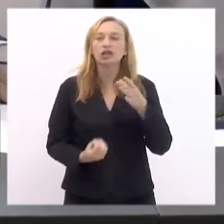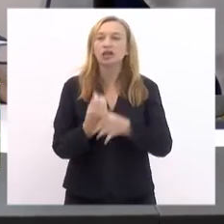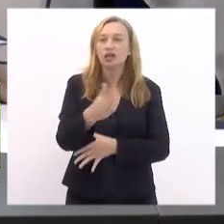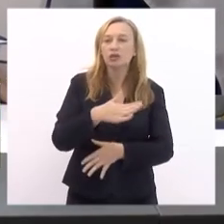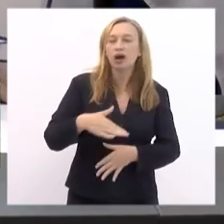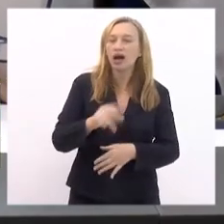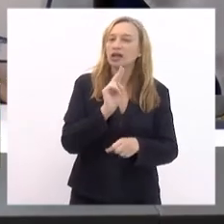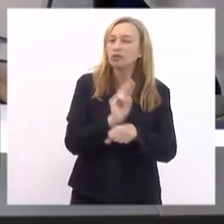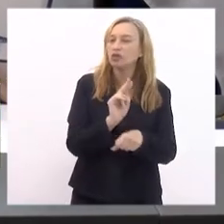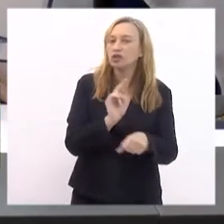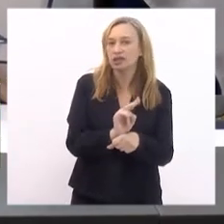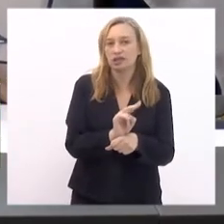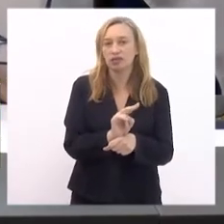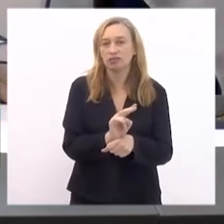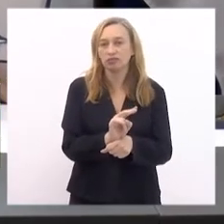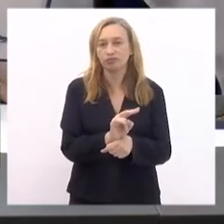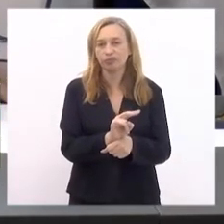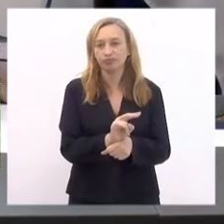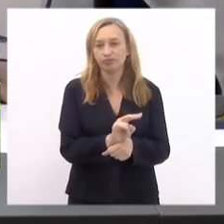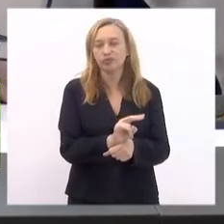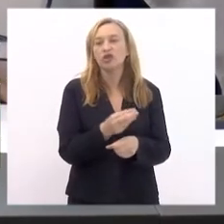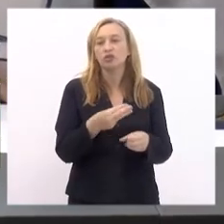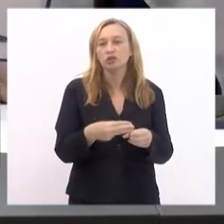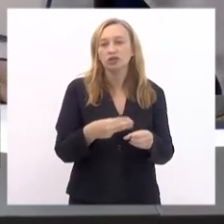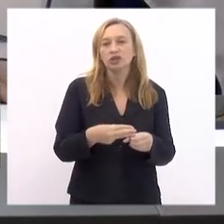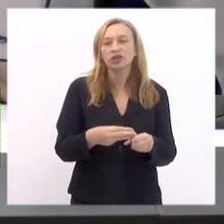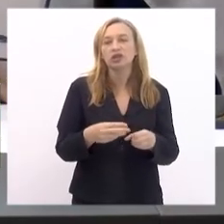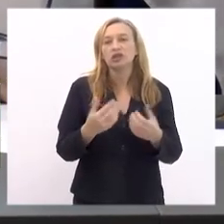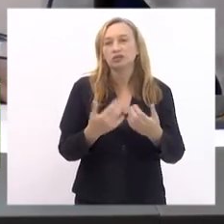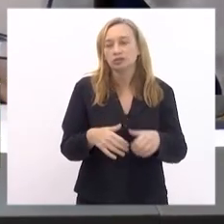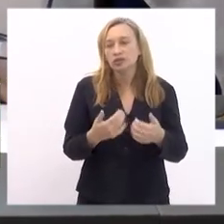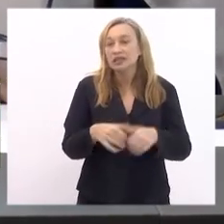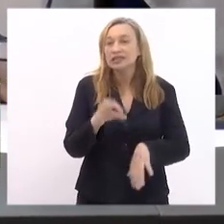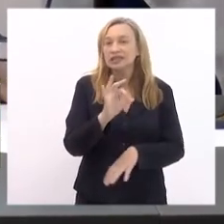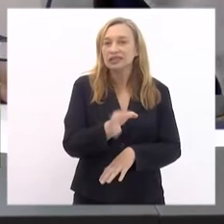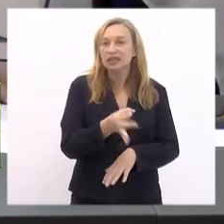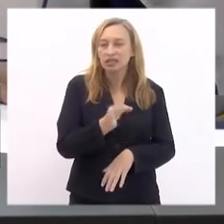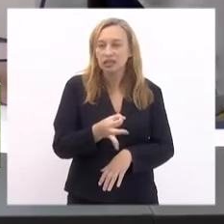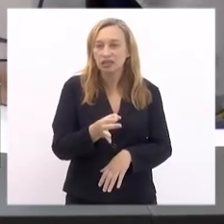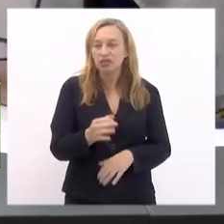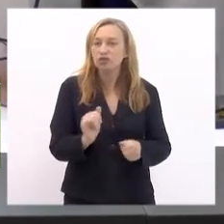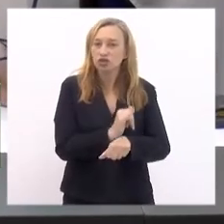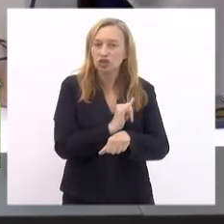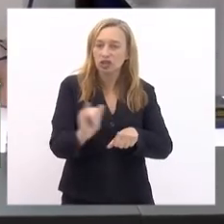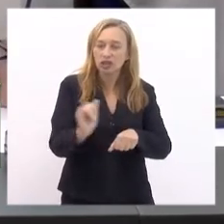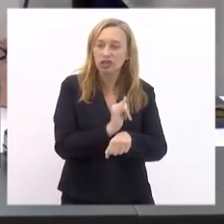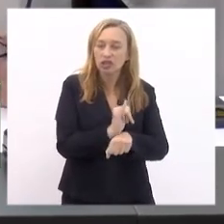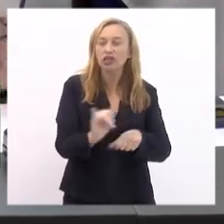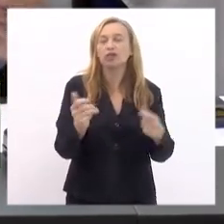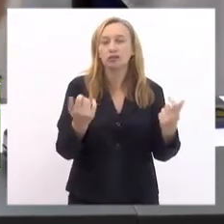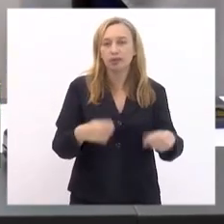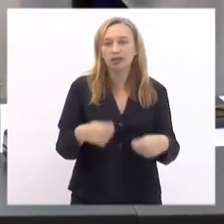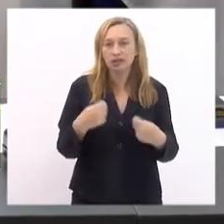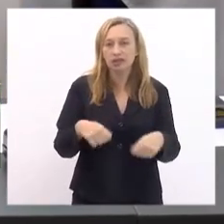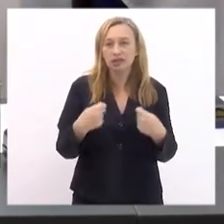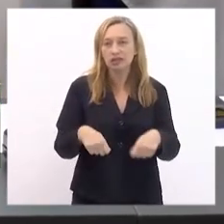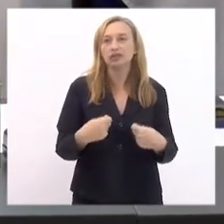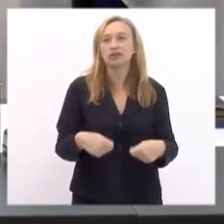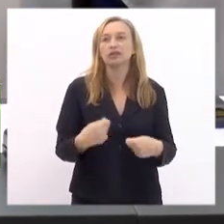de proteção, uma área de preservação no município de Petrópolis, que é justamente uma das estratégias que a gente precisa